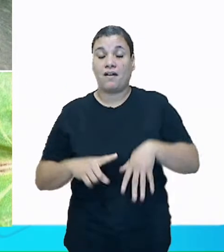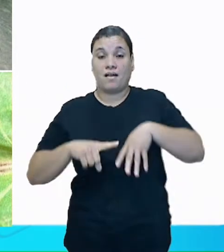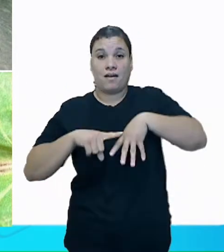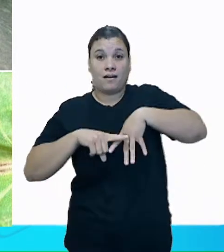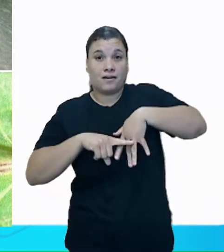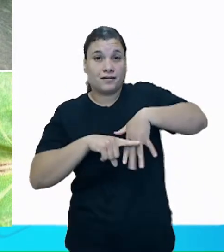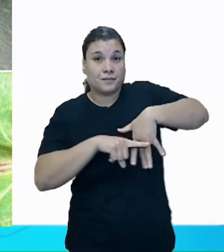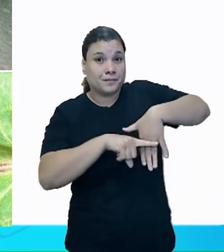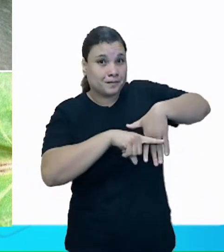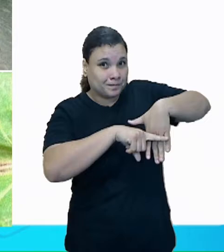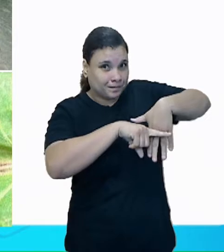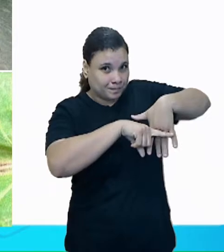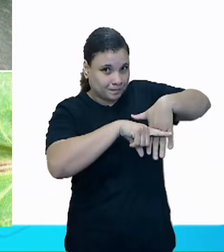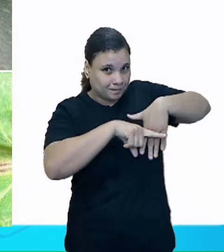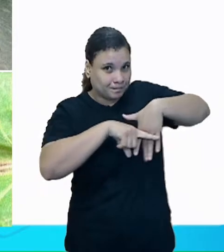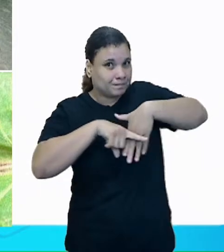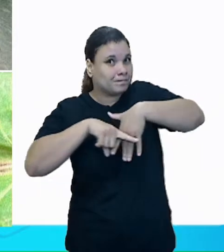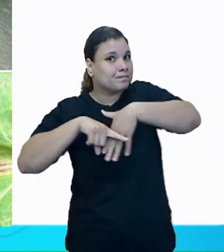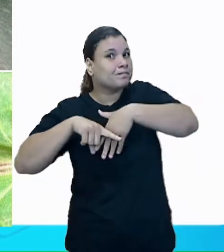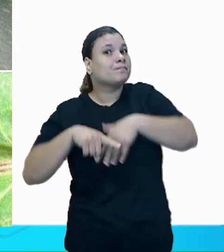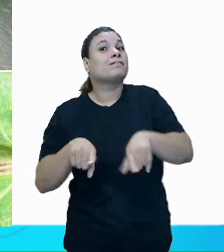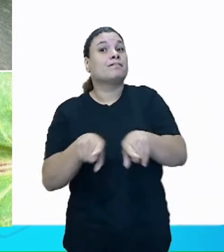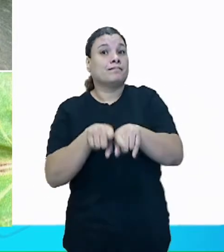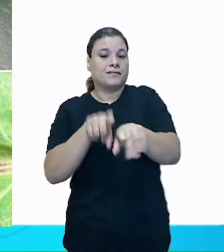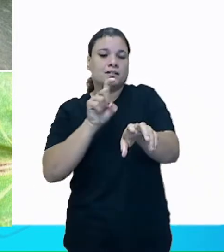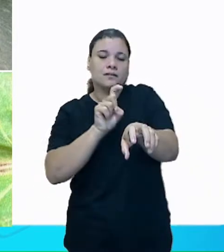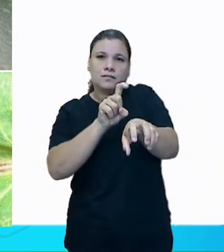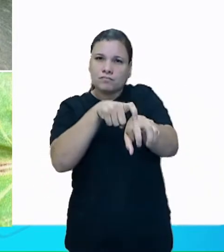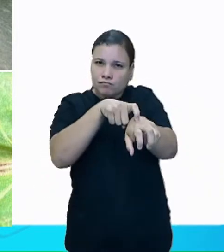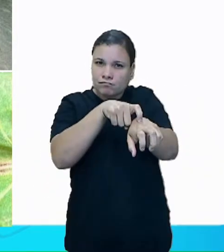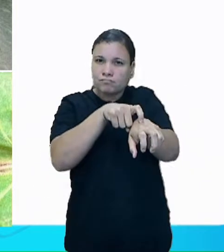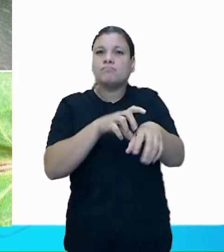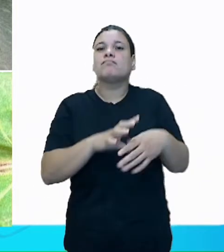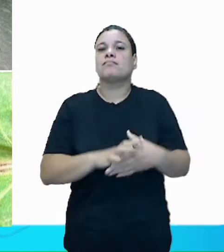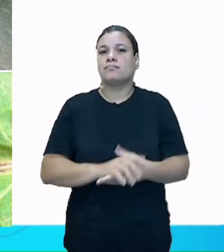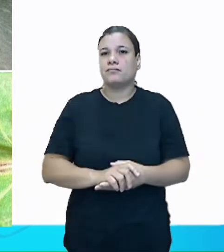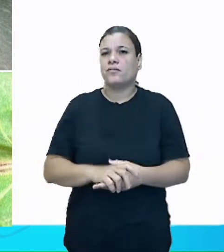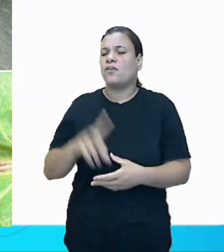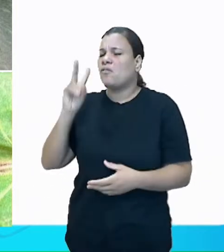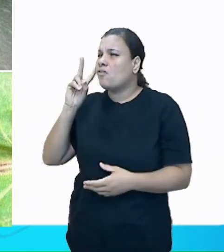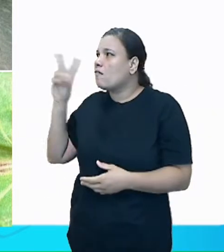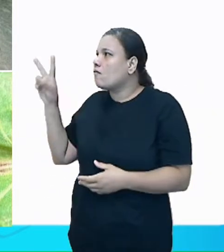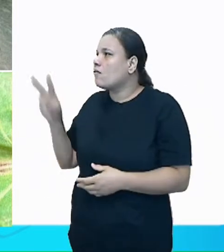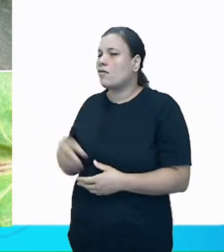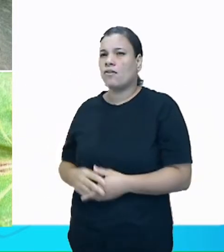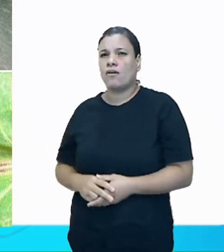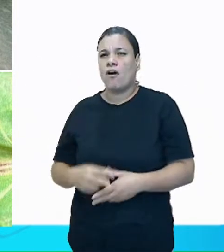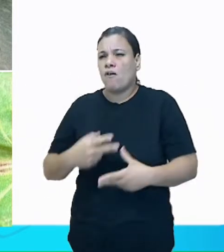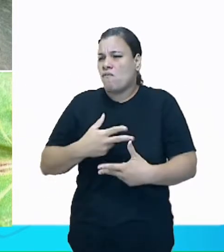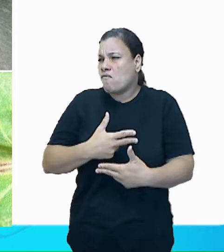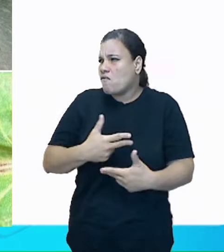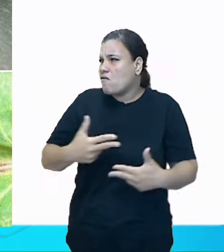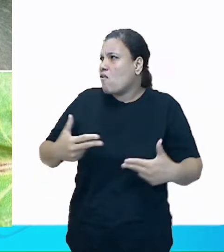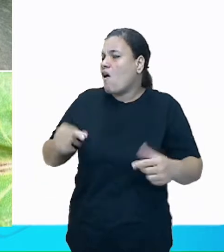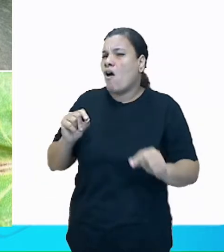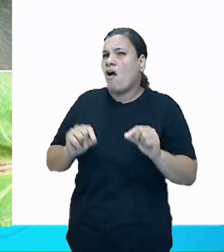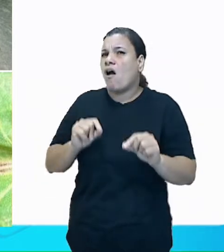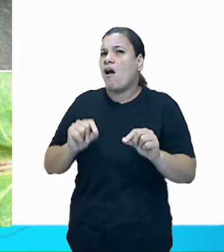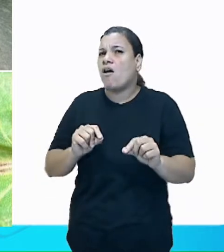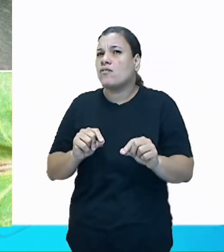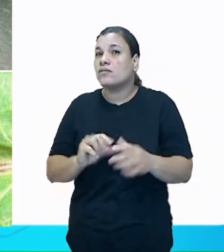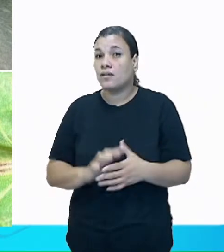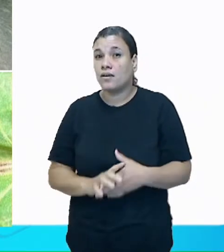nós vamos ver o escorpião e aqui do lado nós temos alguns tipos